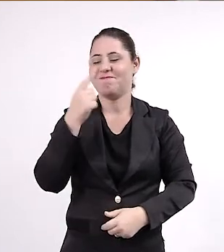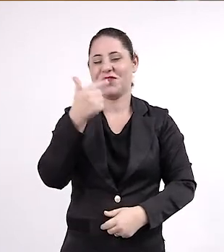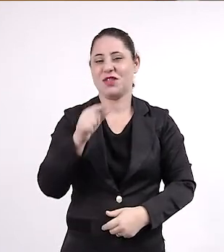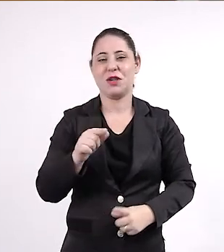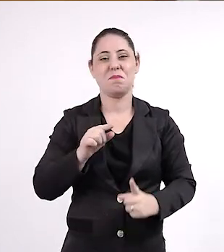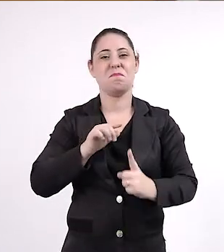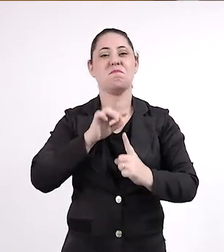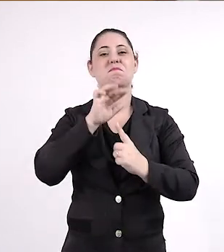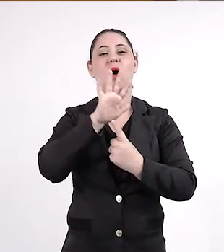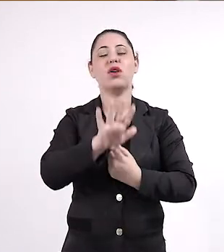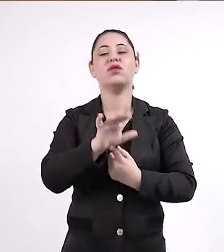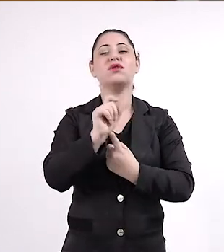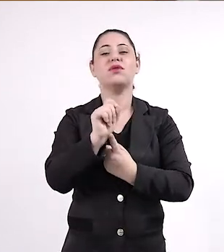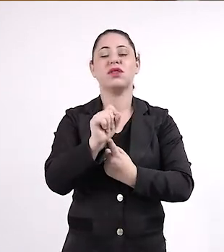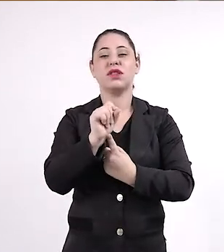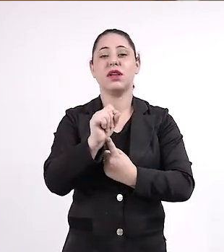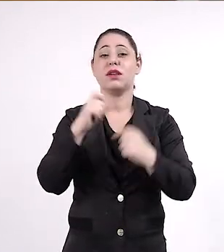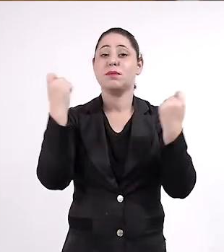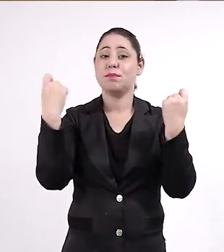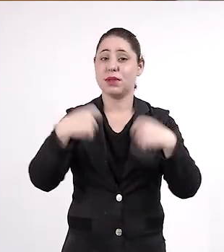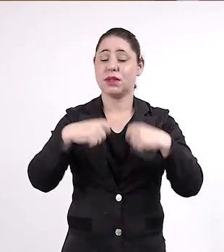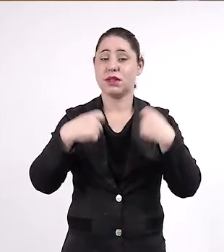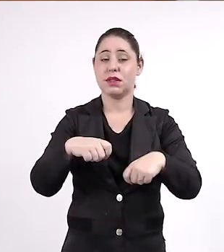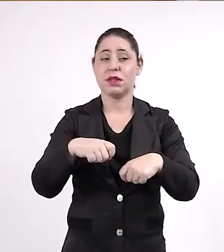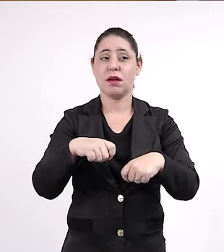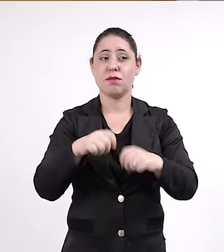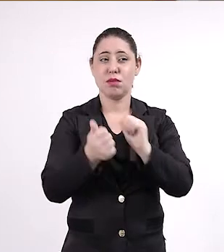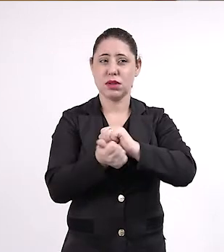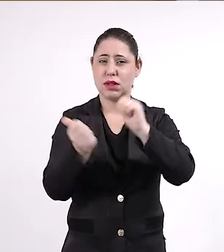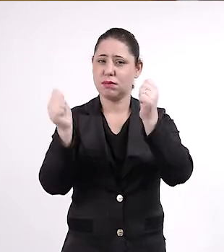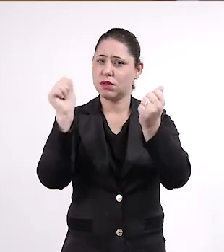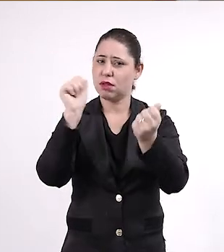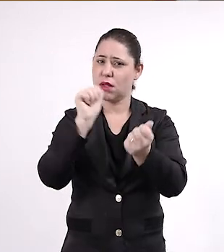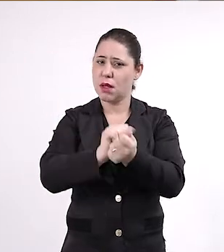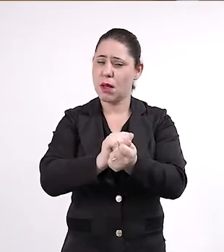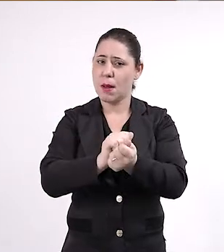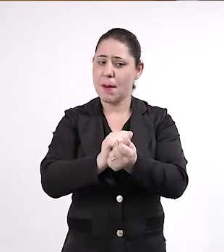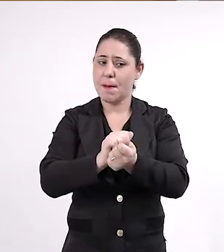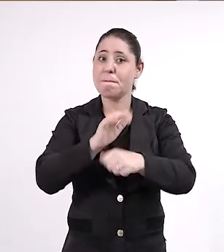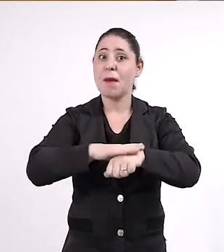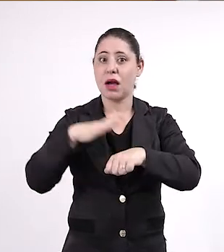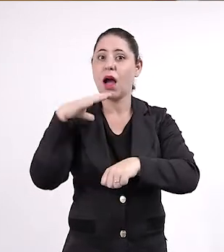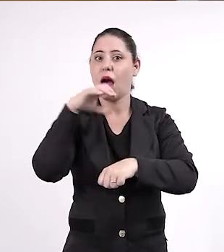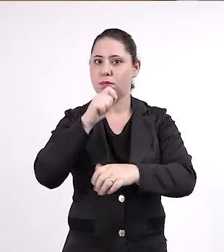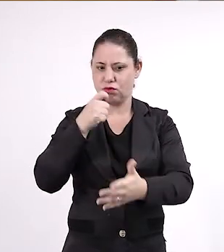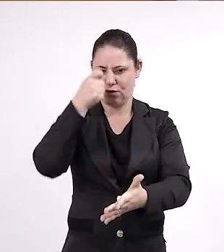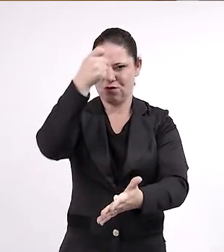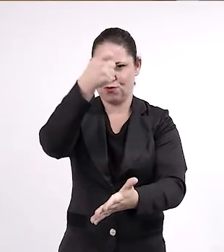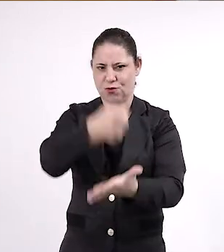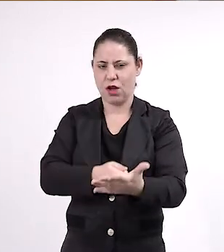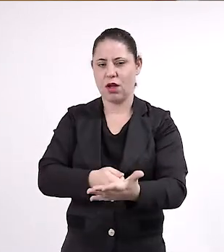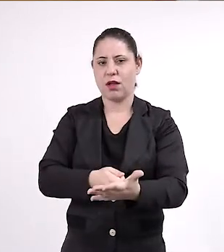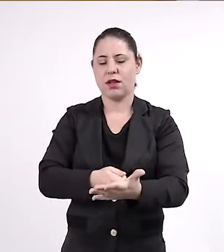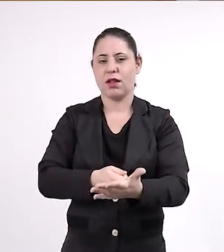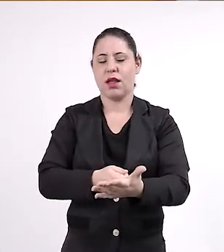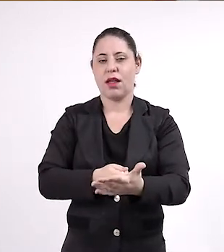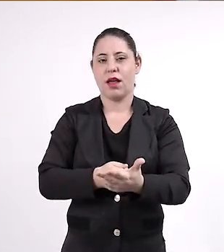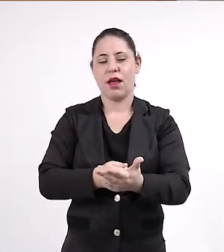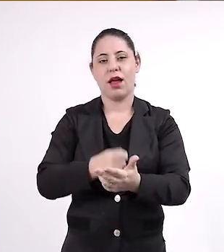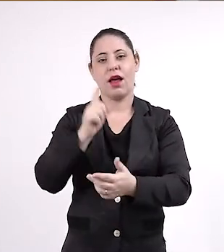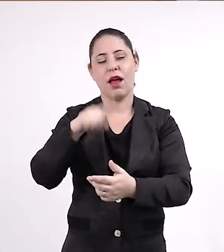Sem dúvidas, isso reflete uma necessidade de, talvez até uma adaptação um pouco mais acelerada, né? Forçada